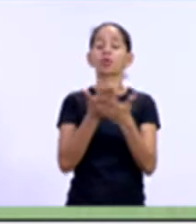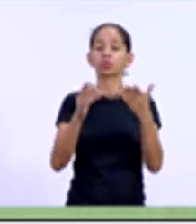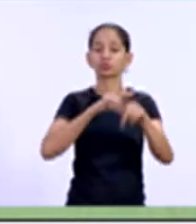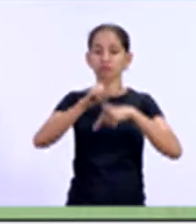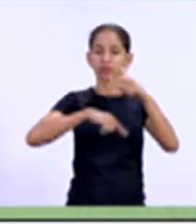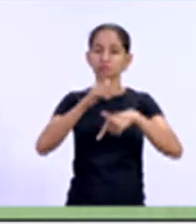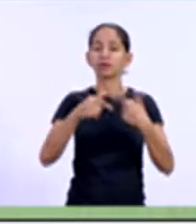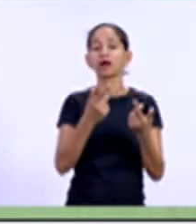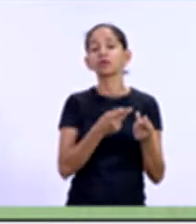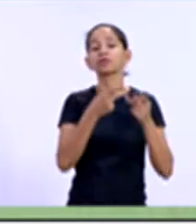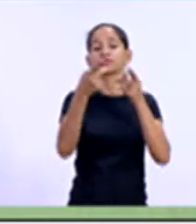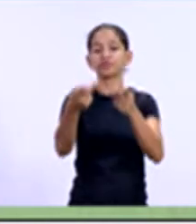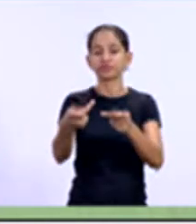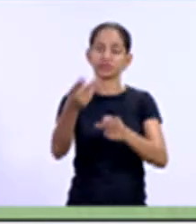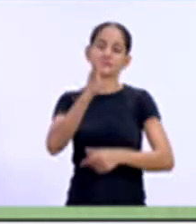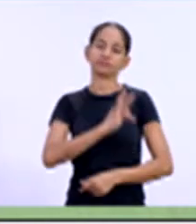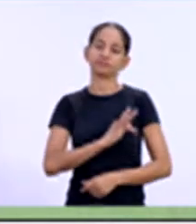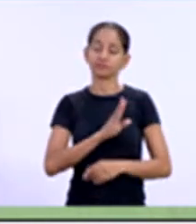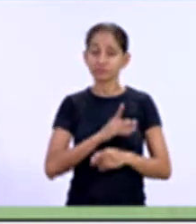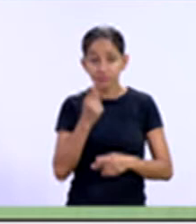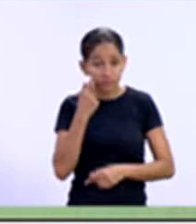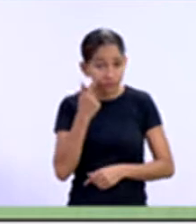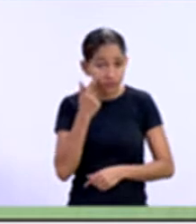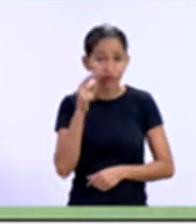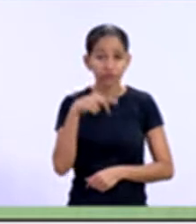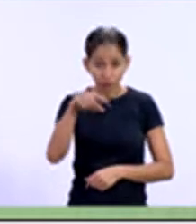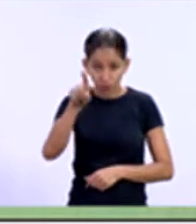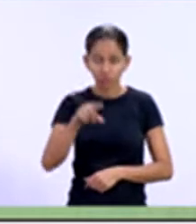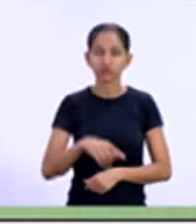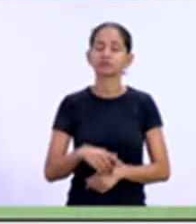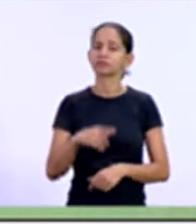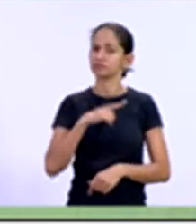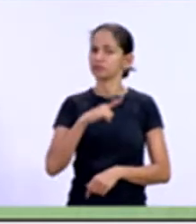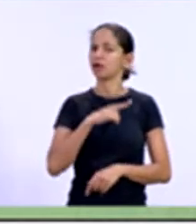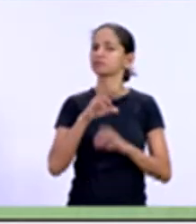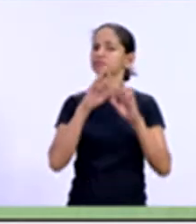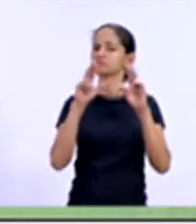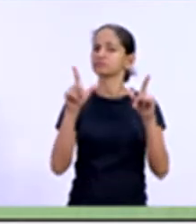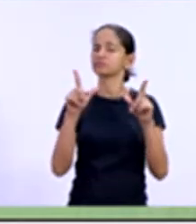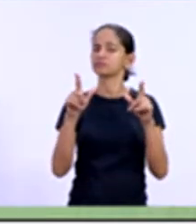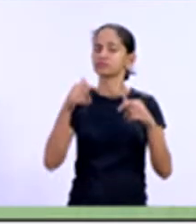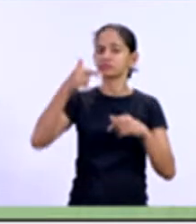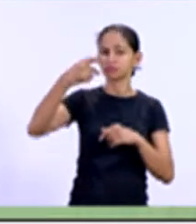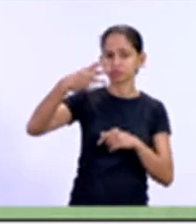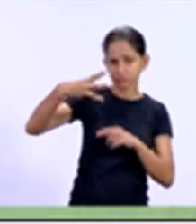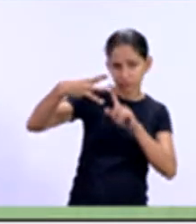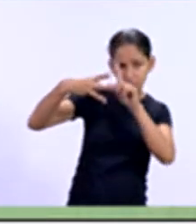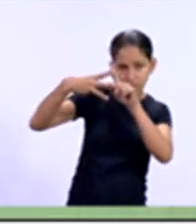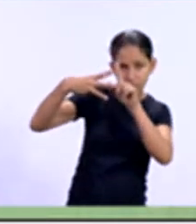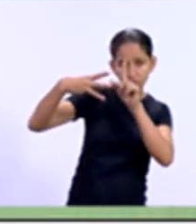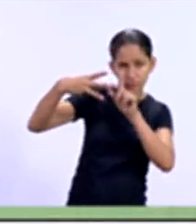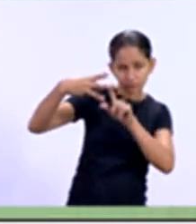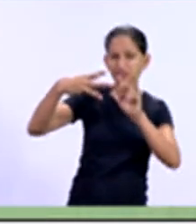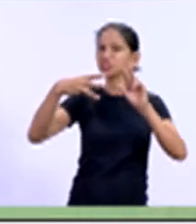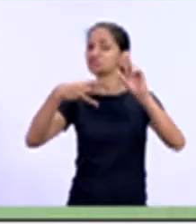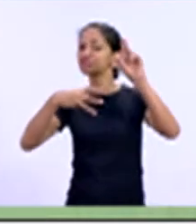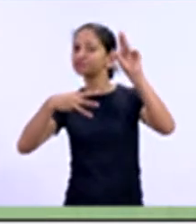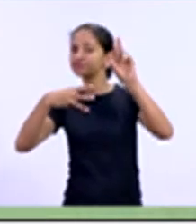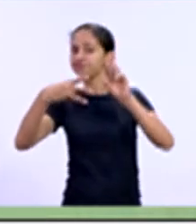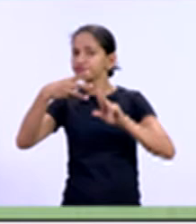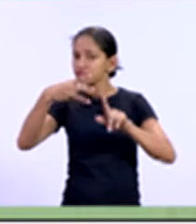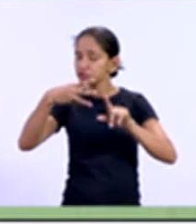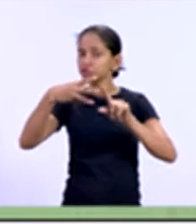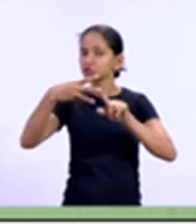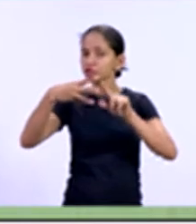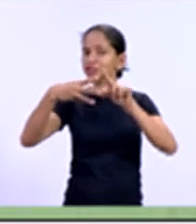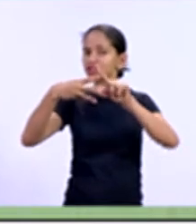ou visitas técnicas. Tem alguma diferença, professor, entre o e-learning e o semipresencial ou não tem nenhuma diferença? Observe que